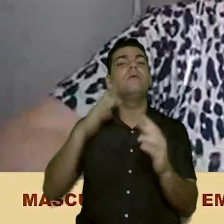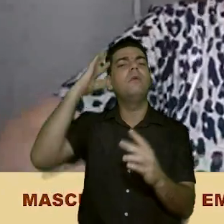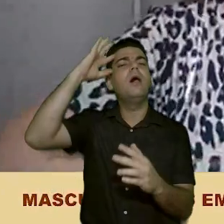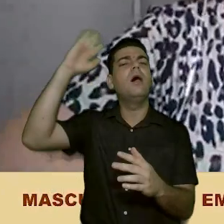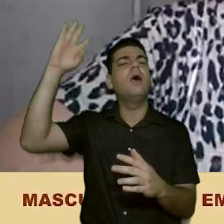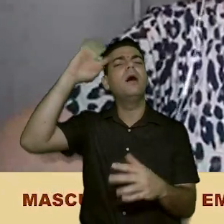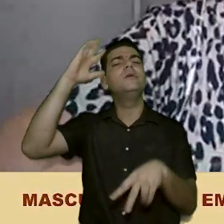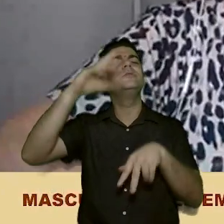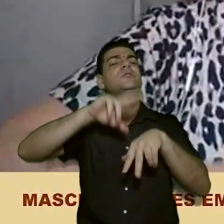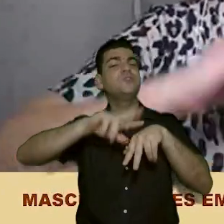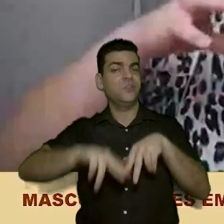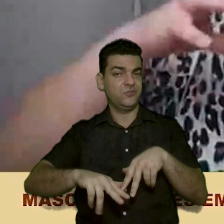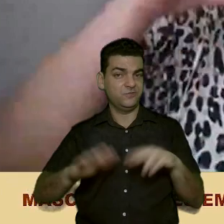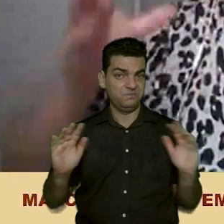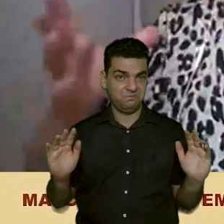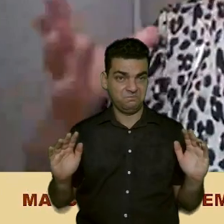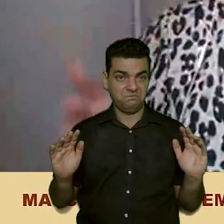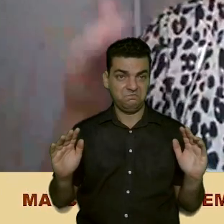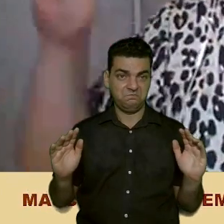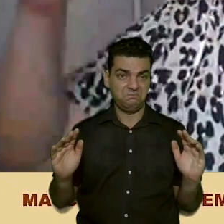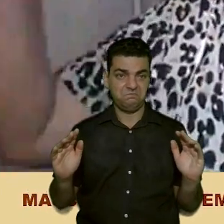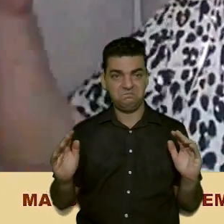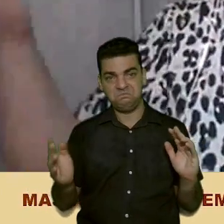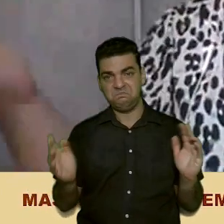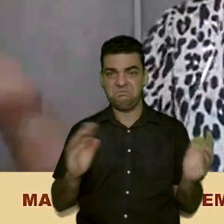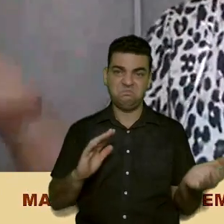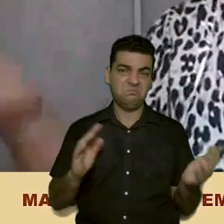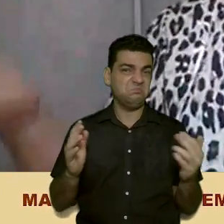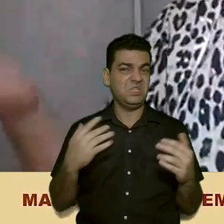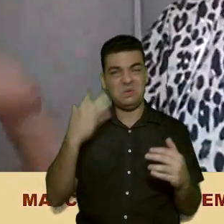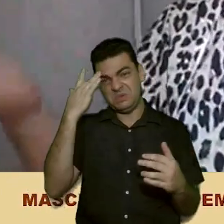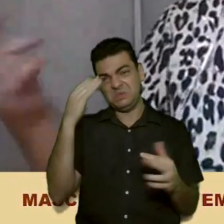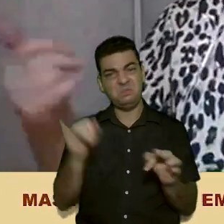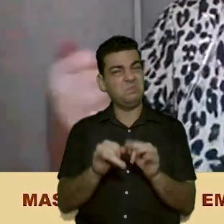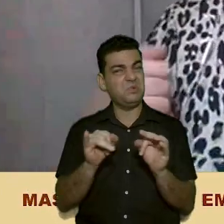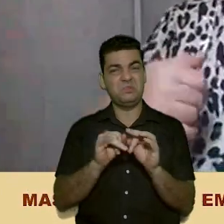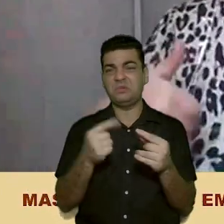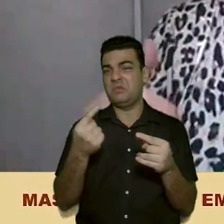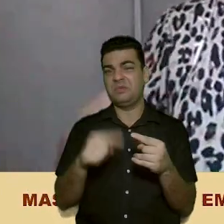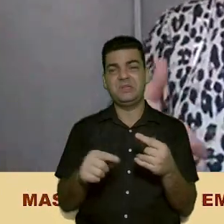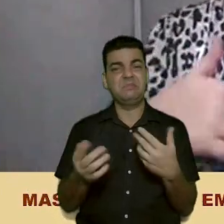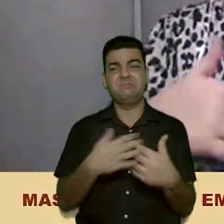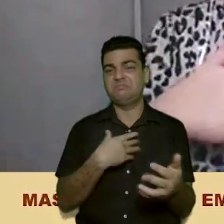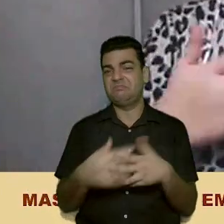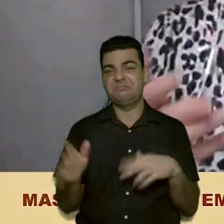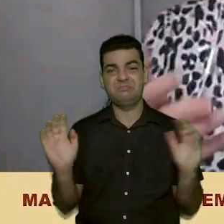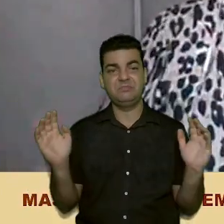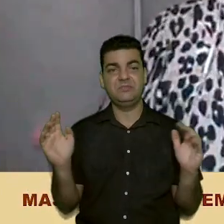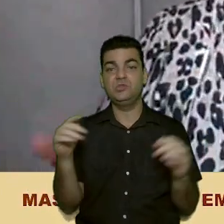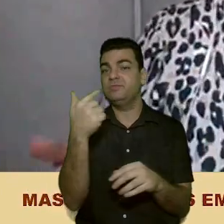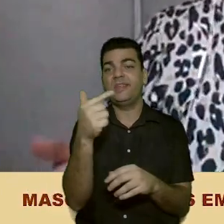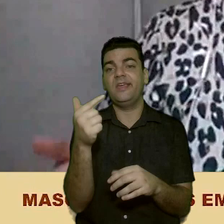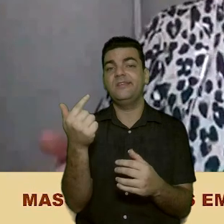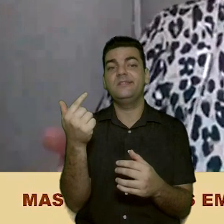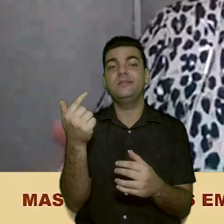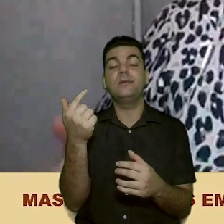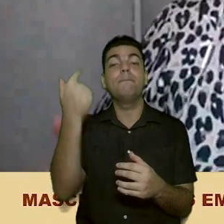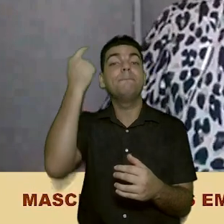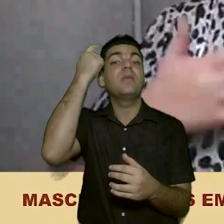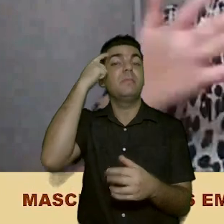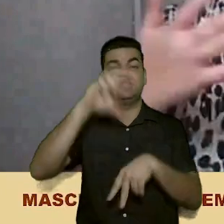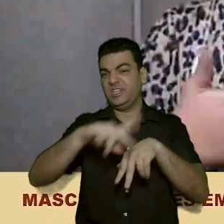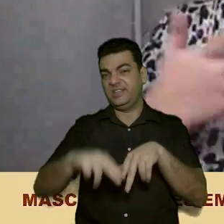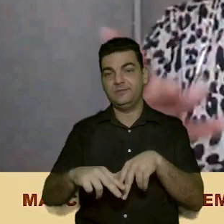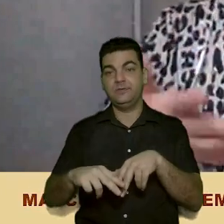gênero em escolas, né? O que se chamou de ideologia de gênero. É um conceito esvaziado de sentido, porque ele